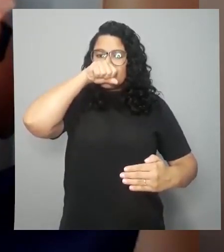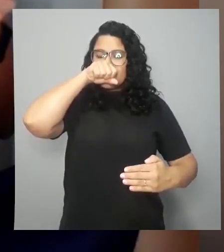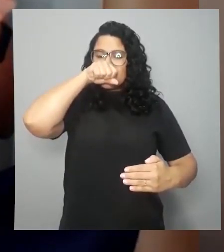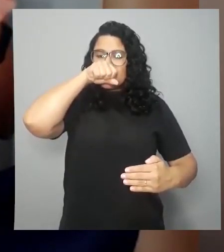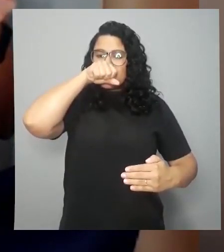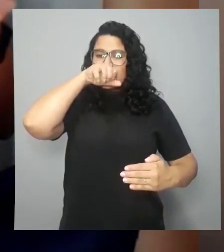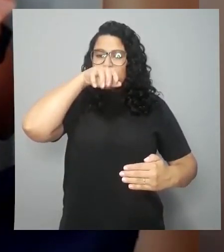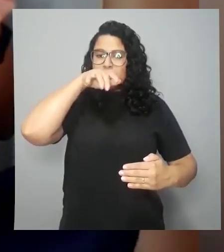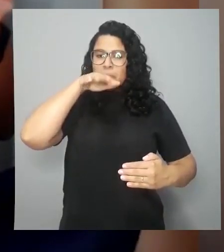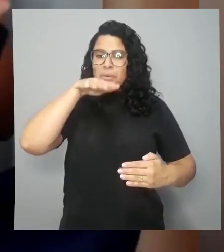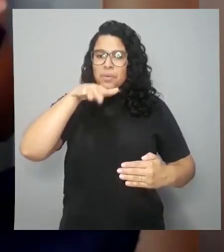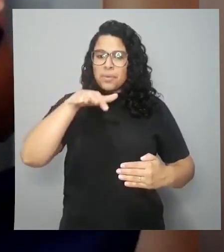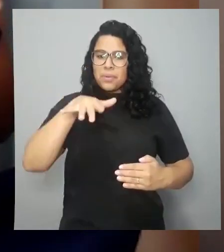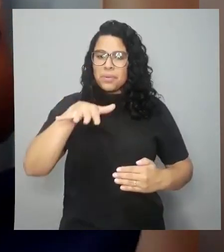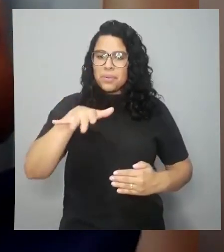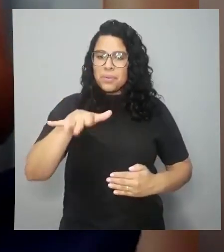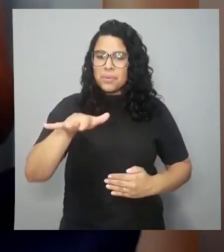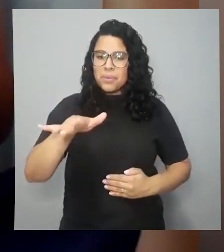e soltar o ar.